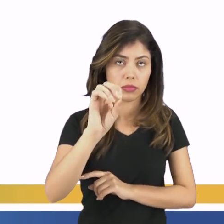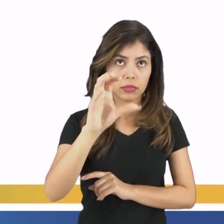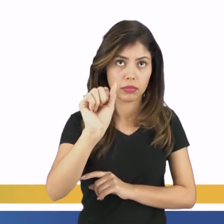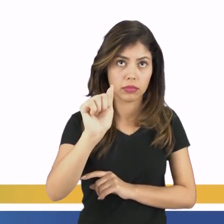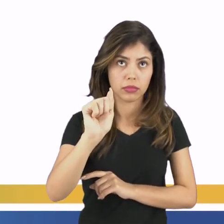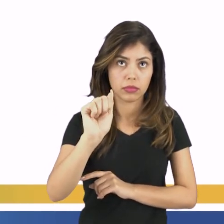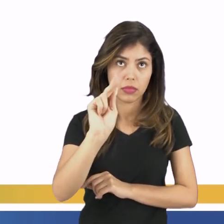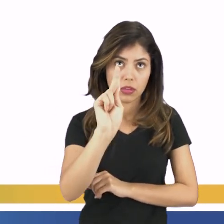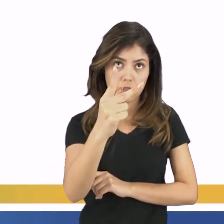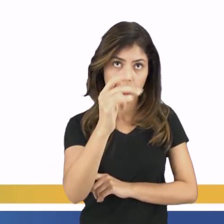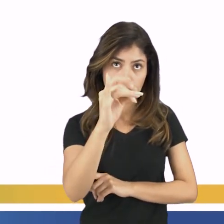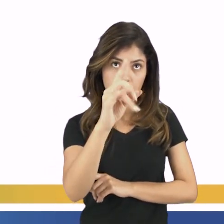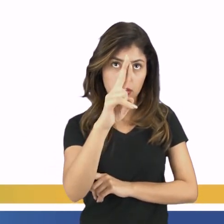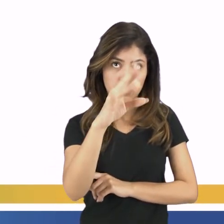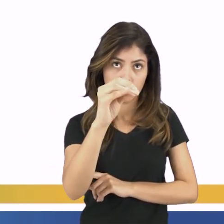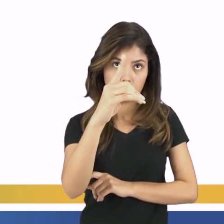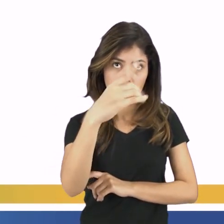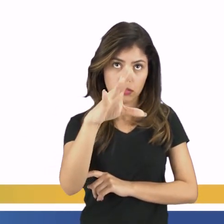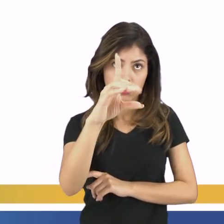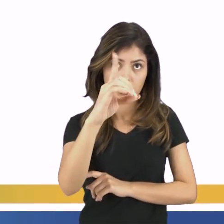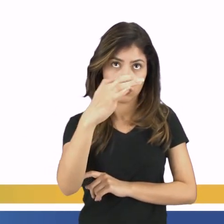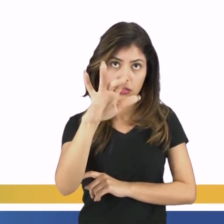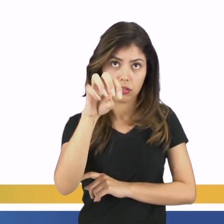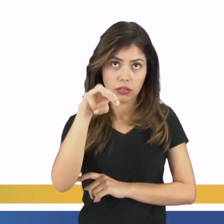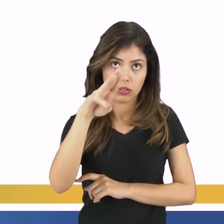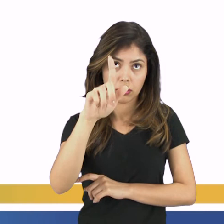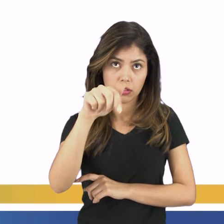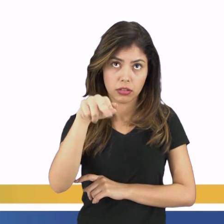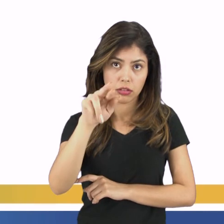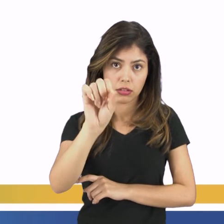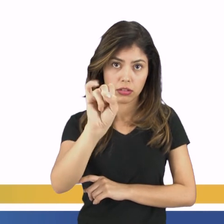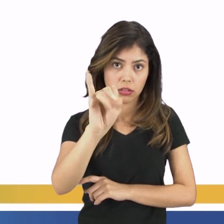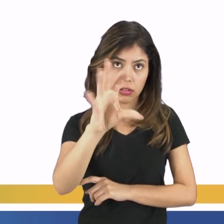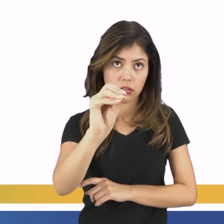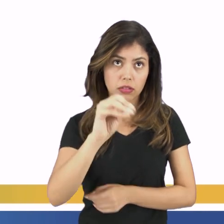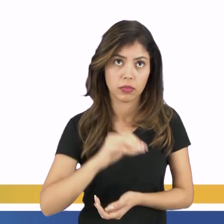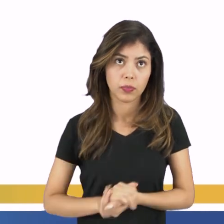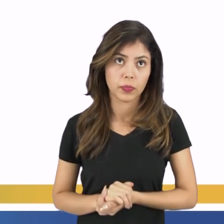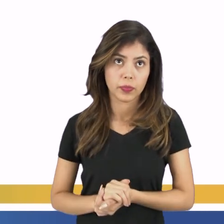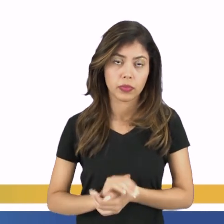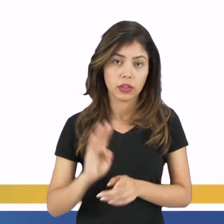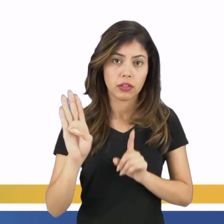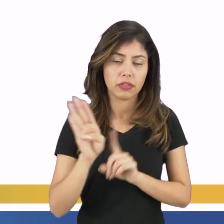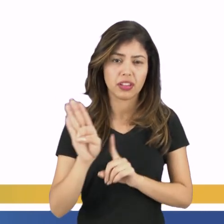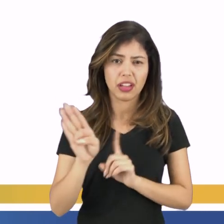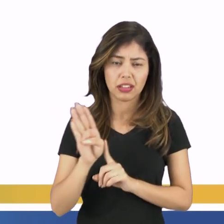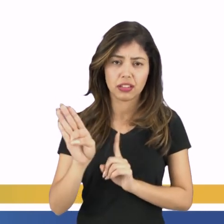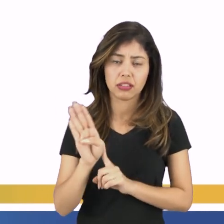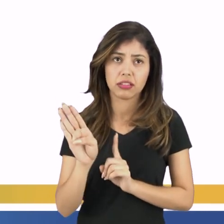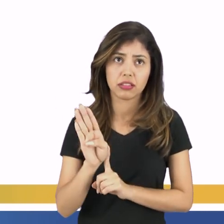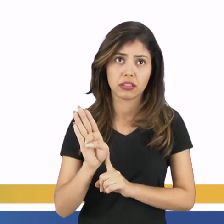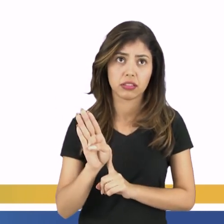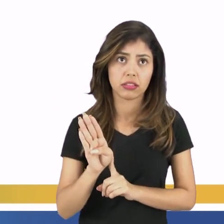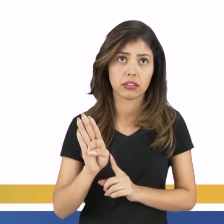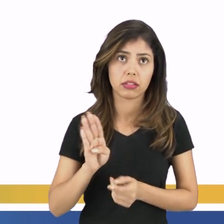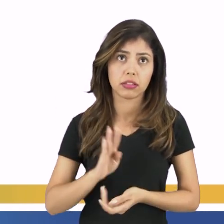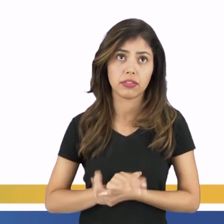é o hidróxido de magnésio. Na letra B, a gente tem um vinagre. Então, a gente sabe que o vinagre é